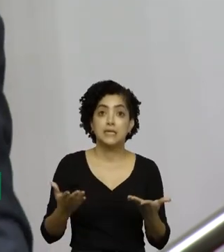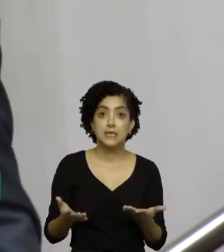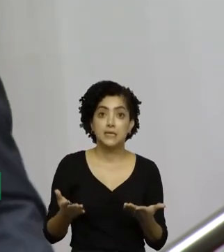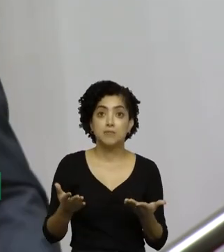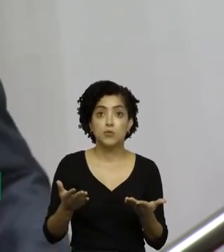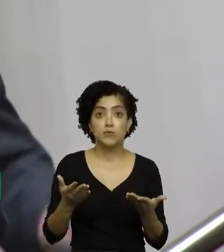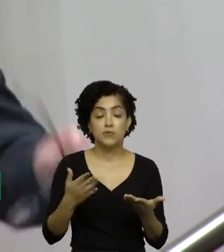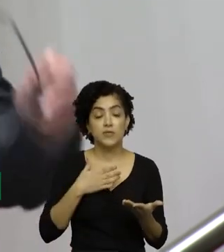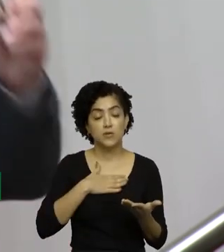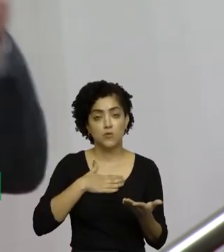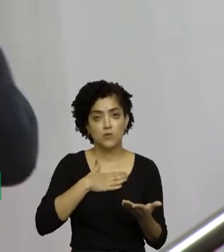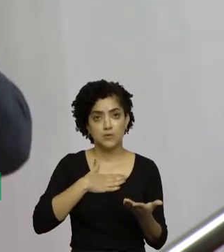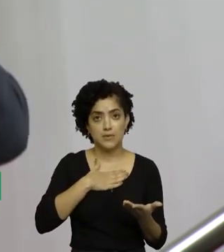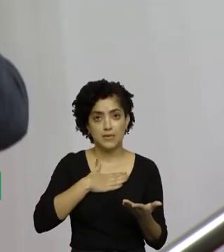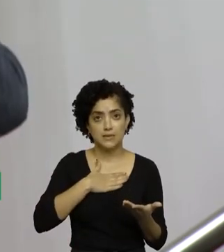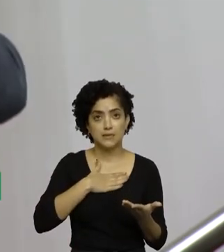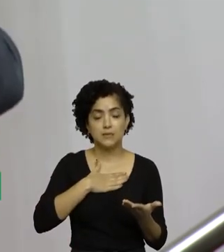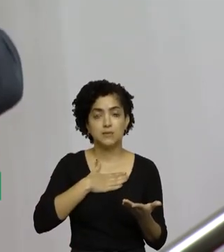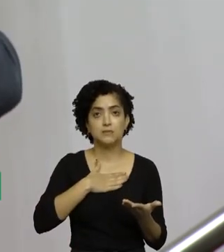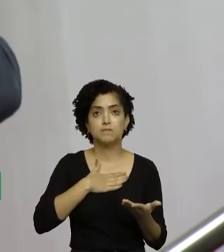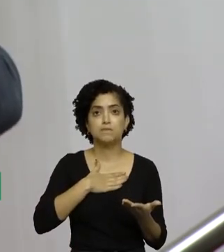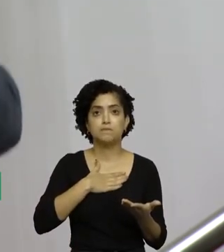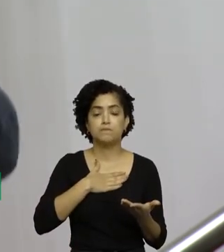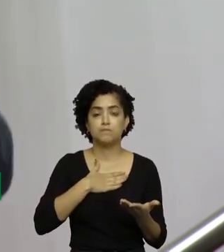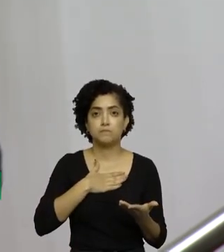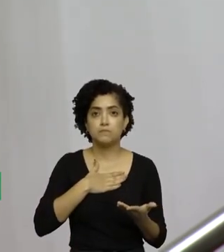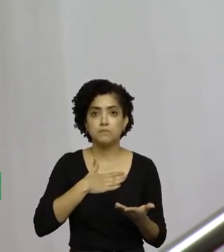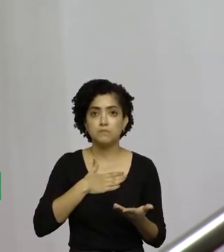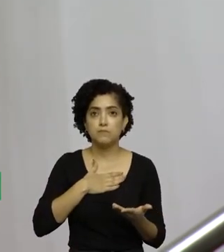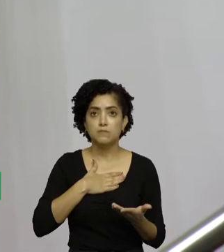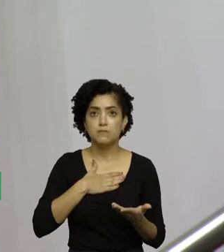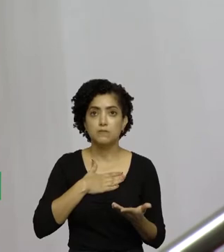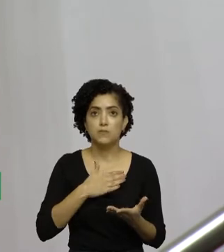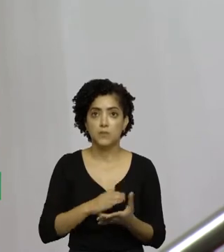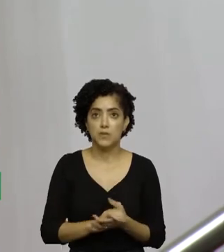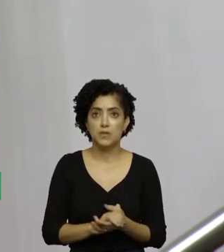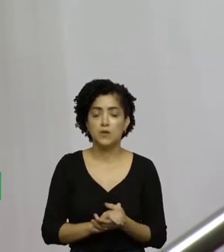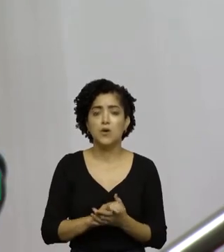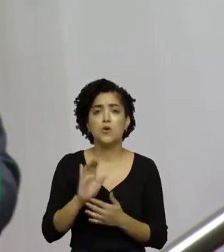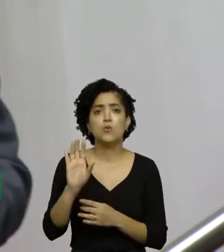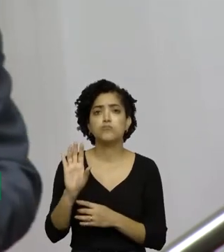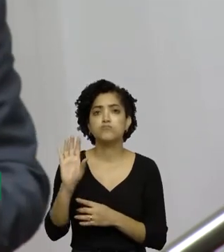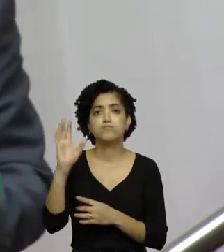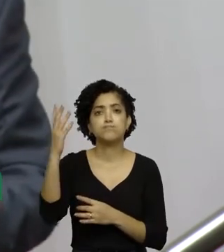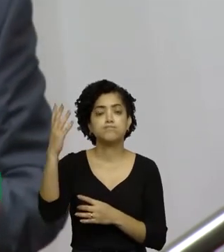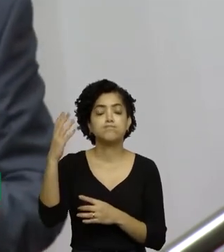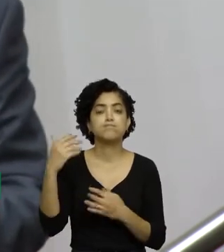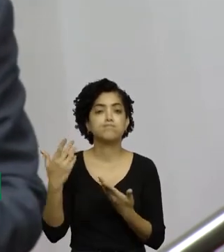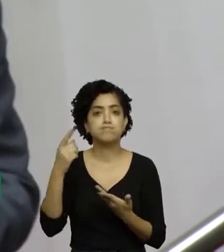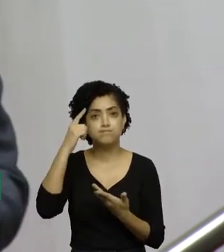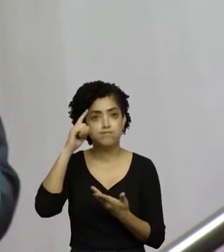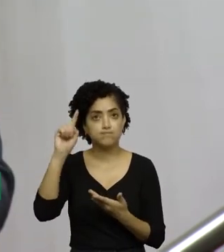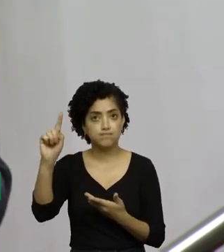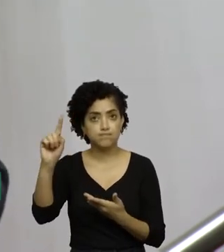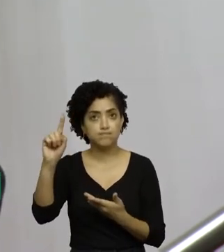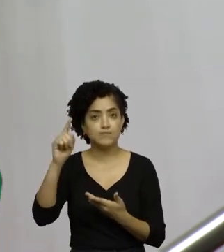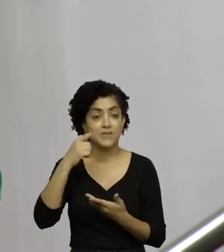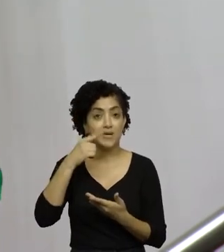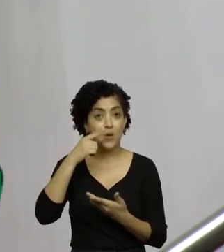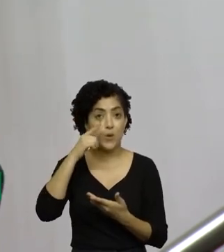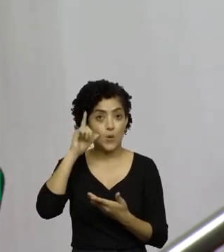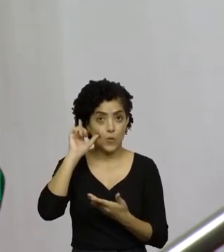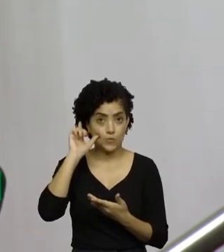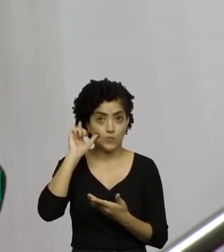aqui também de trazer presente o que aconteceu no dia de ontem,